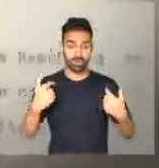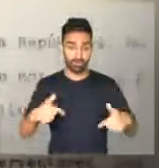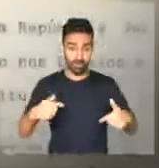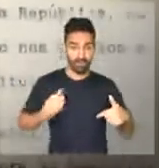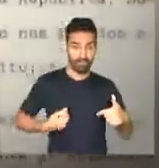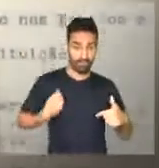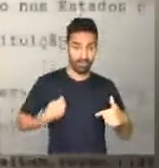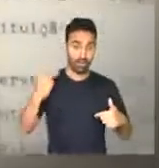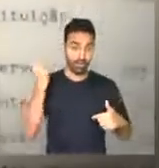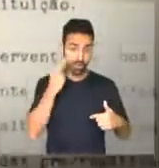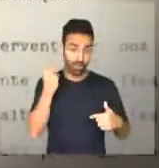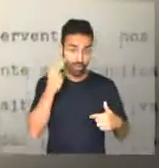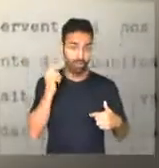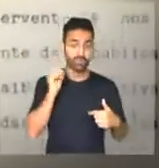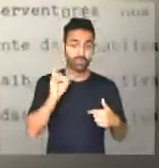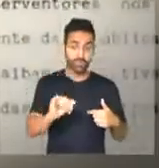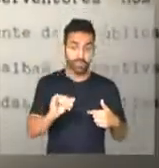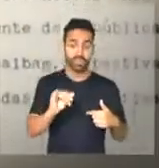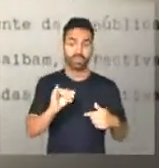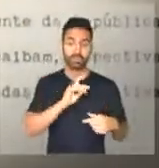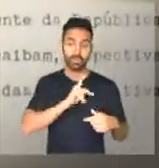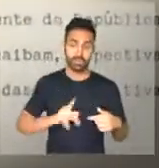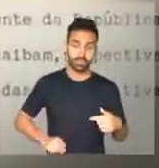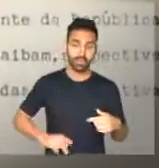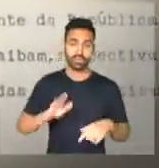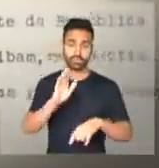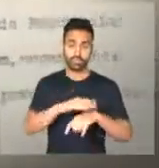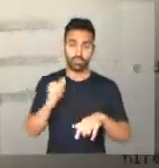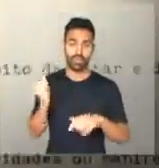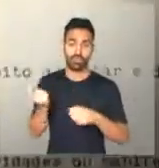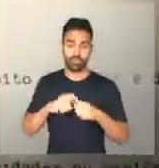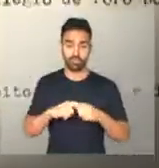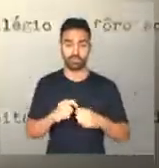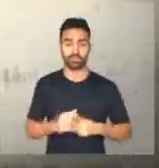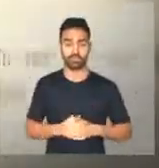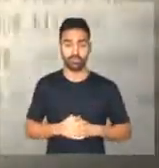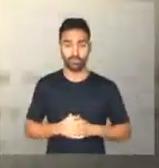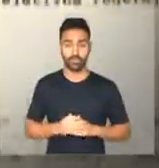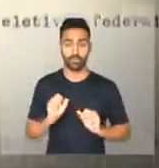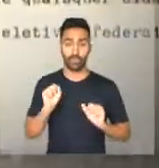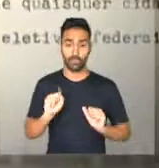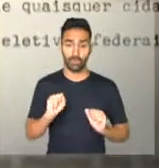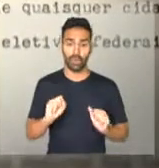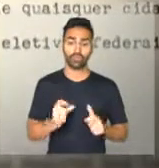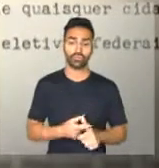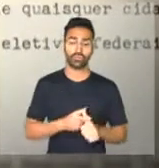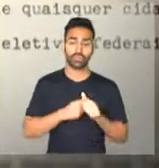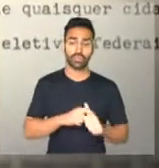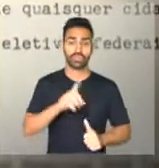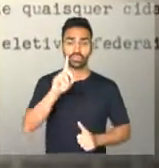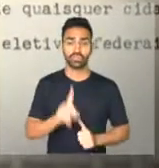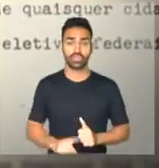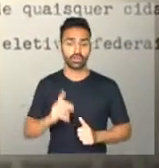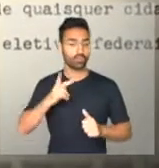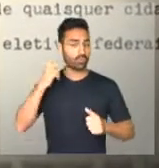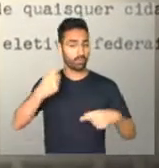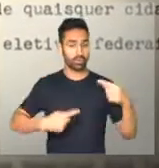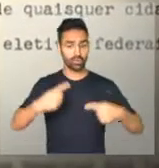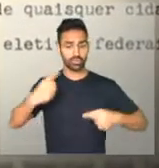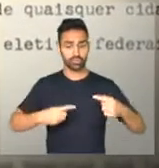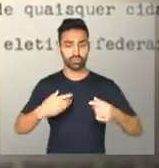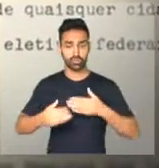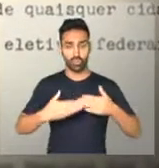funcionar quando convocados pelo presidente da República. Poderá suspender os direitos políticos de